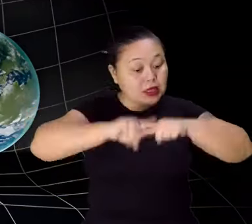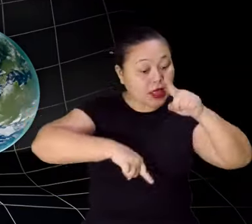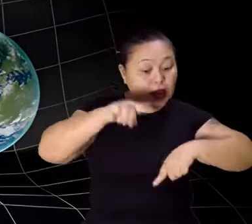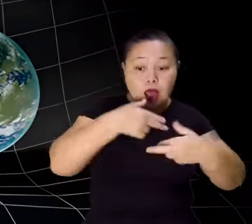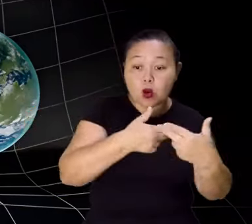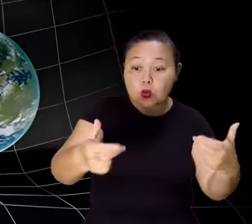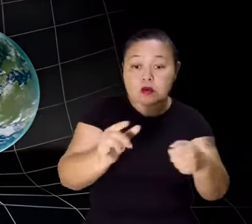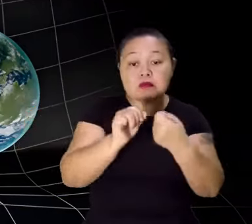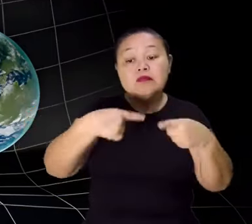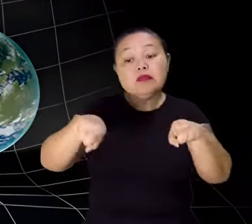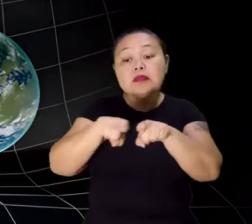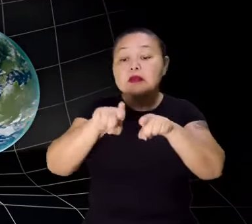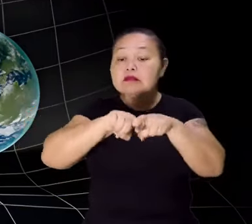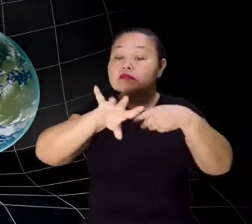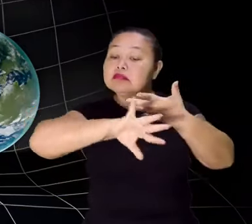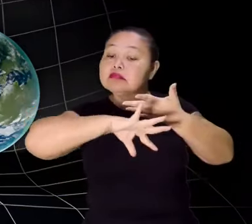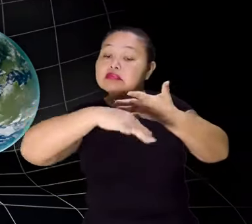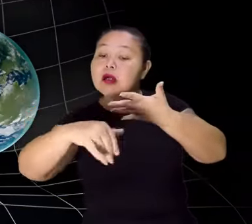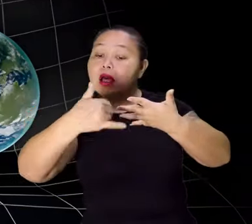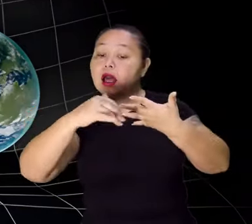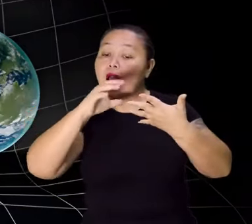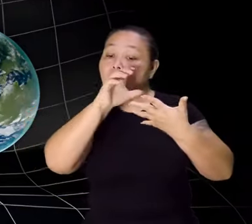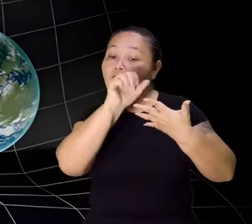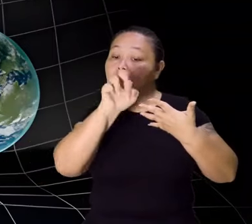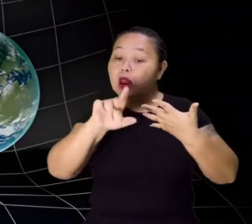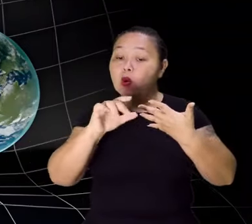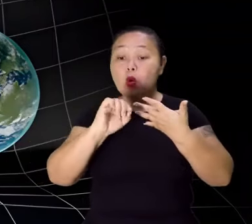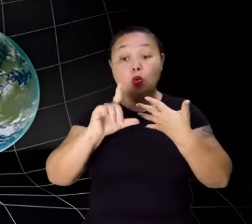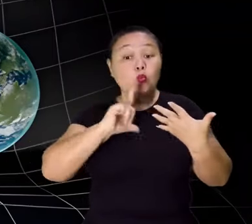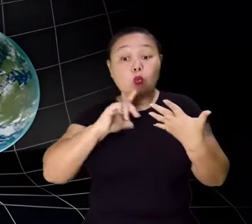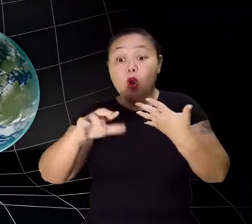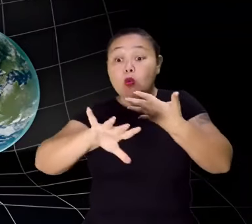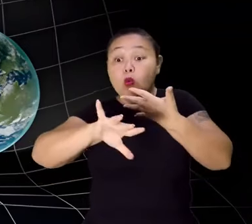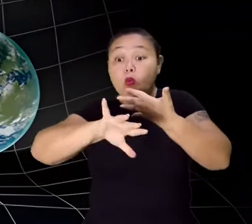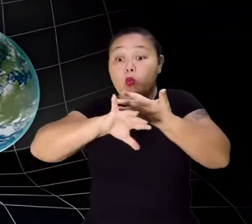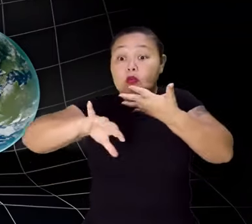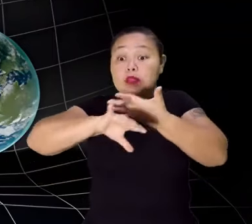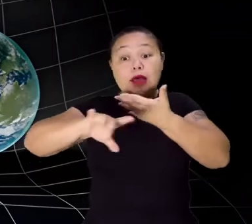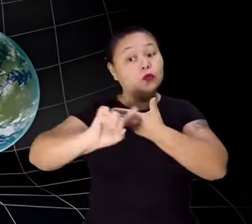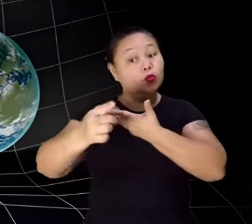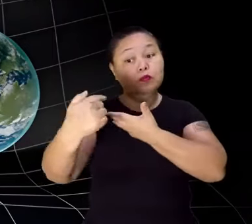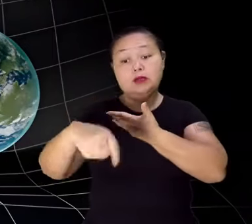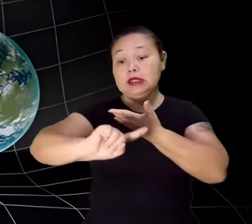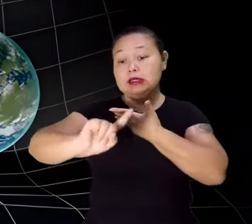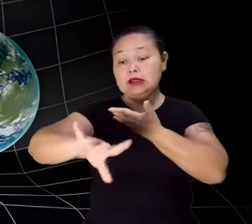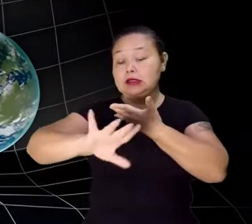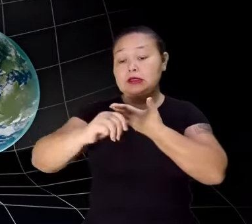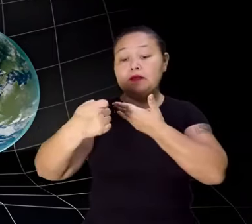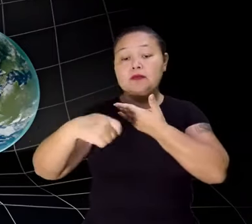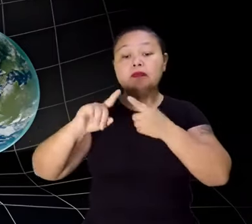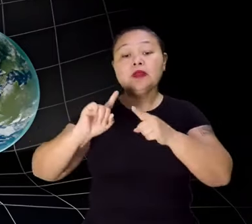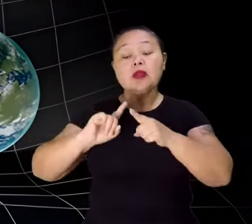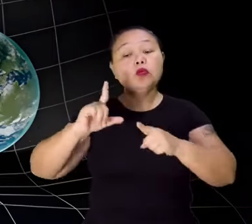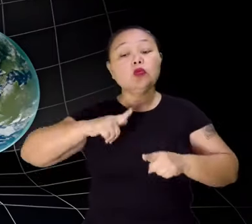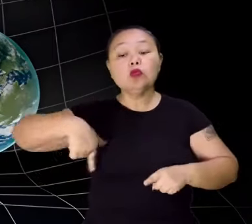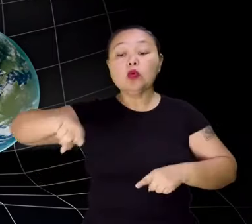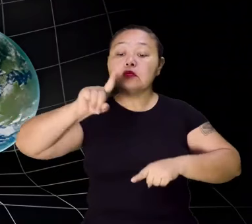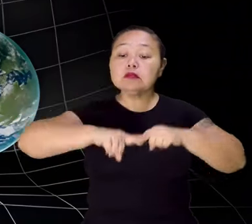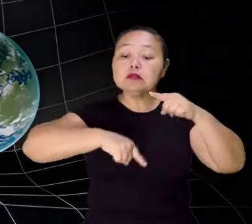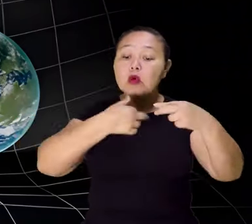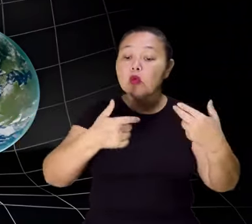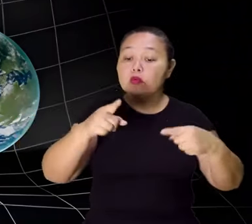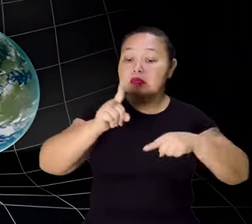e é uma forma de transmissão de calor. Não tem que ter o contato necessariamente, né, Décio? Não precisa ter. E todo corpo